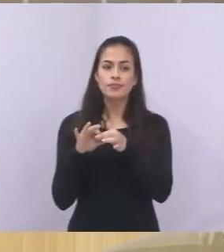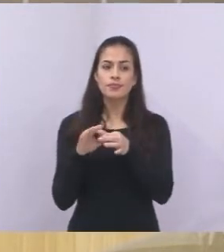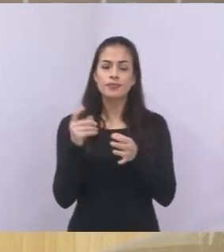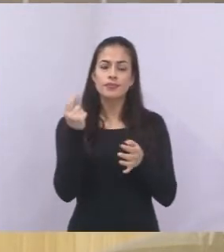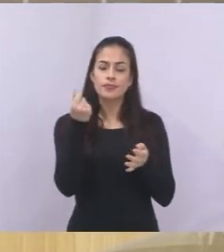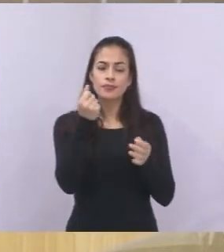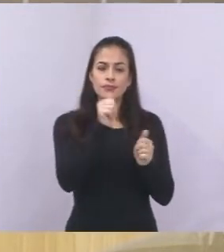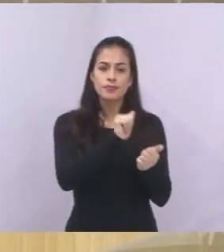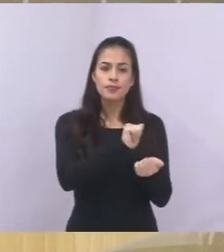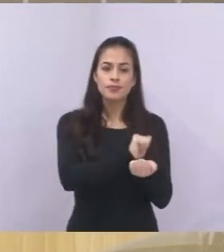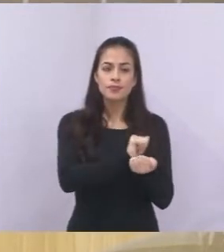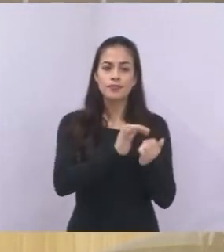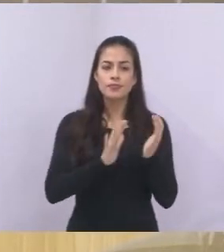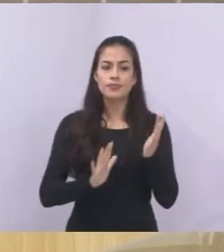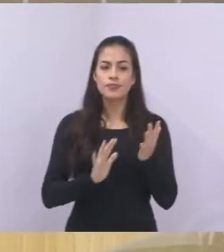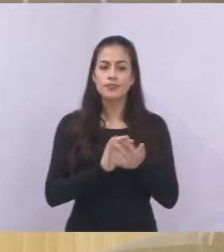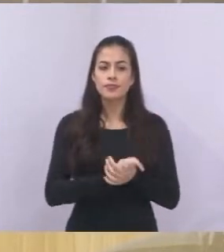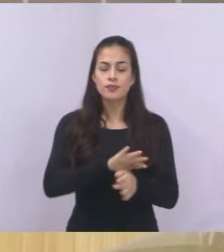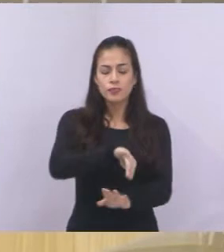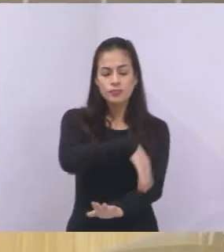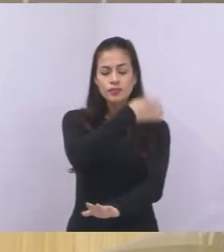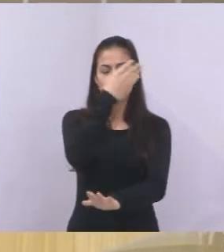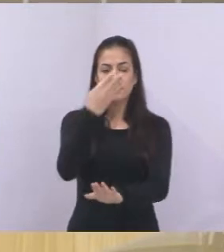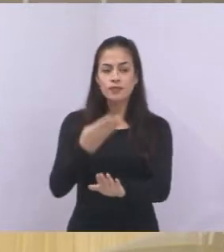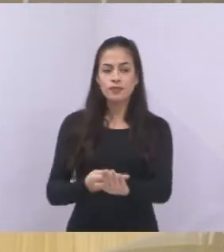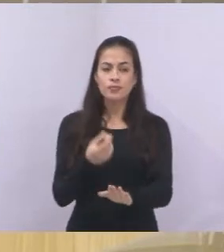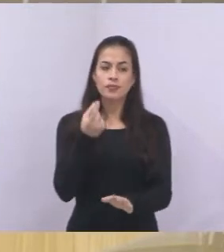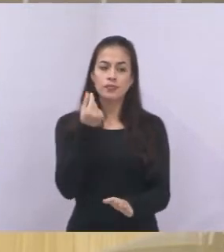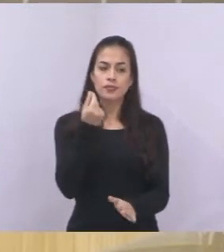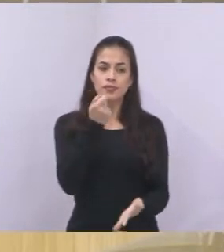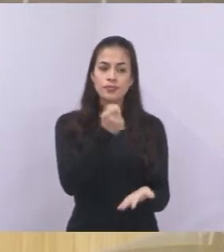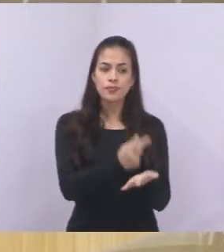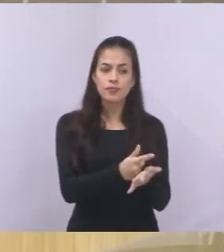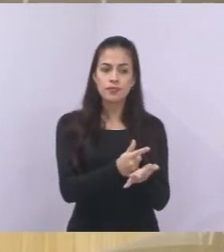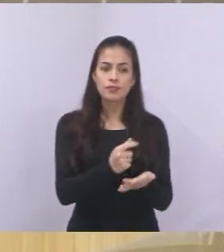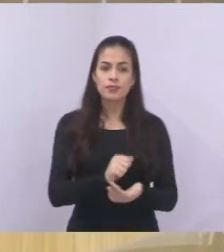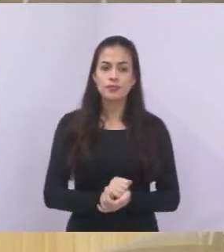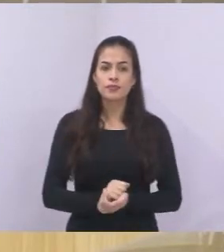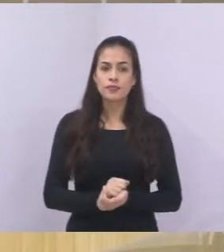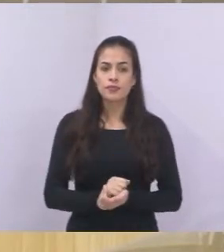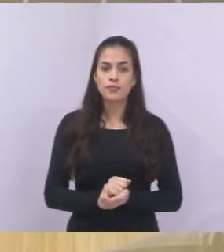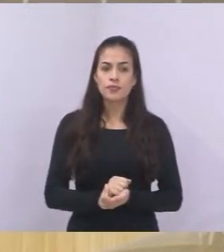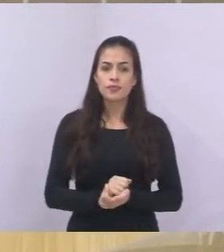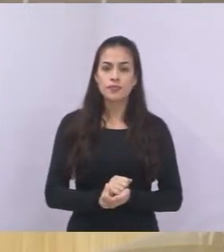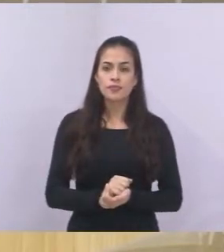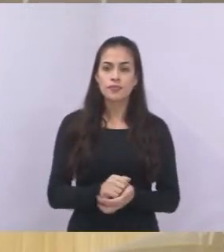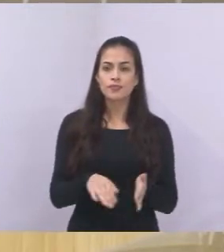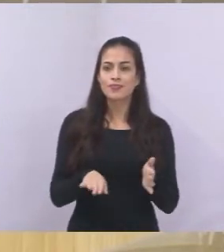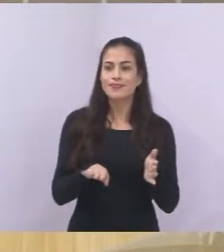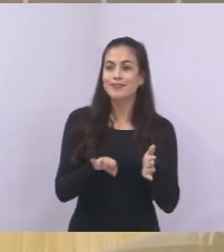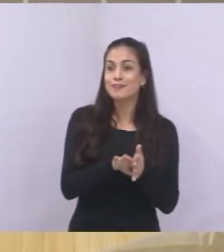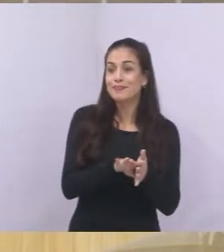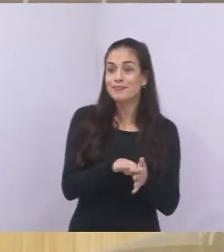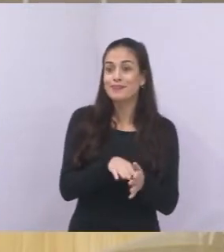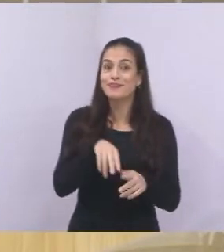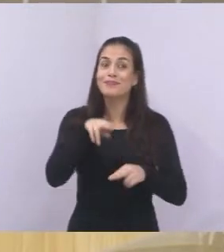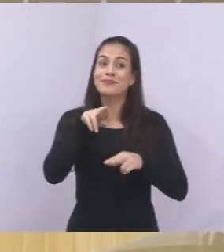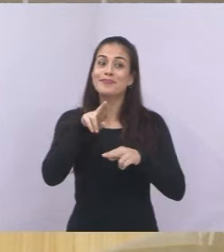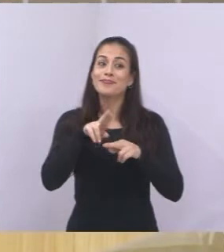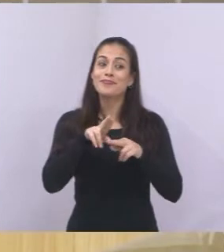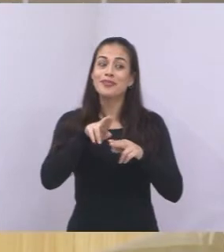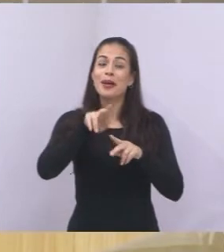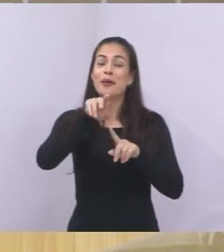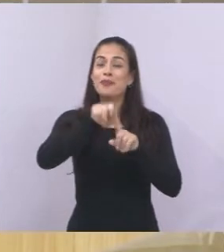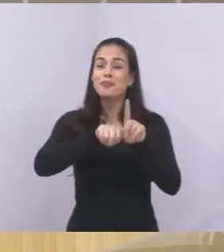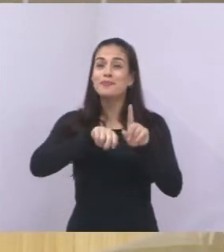monetariamente, corresponde a todo o período contributivo desde a competência de julho de